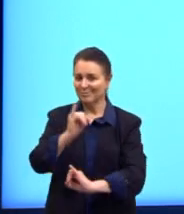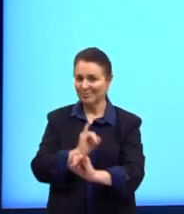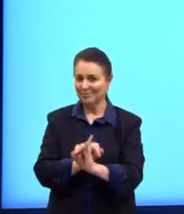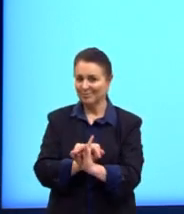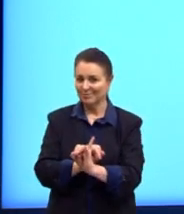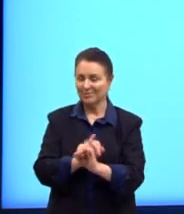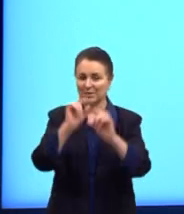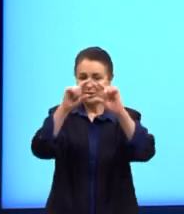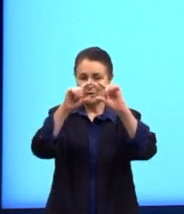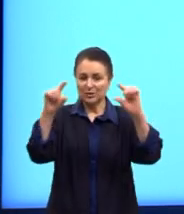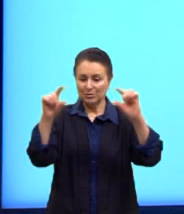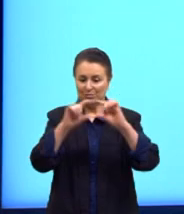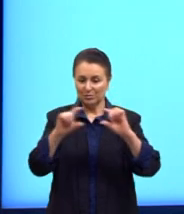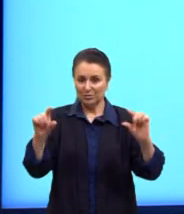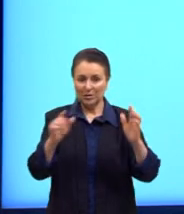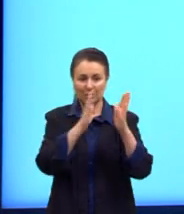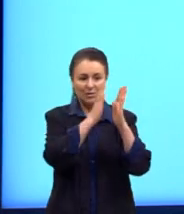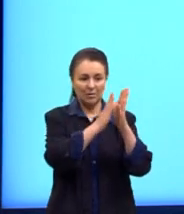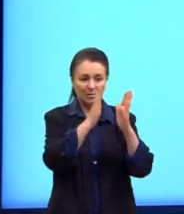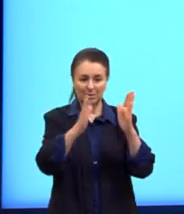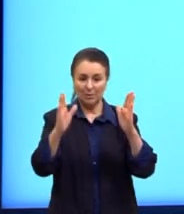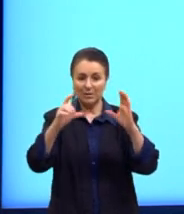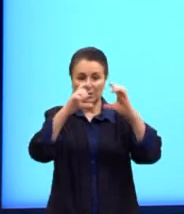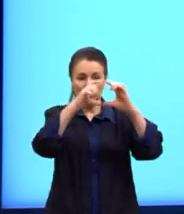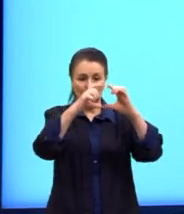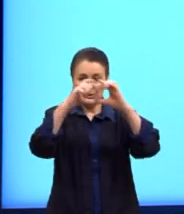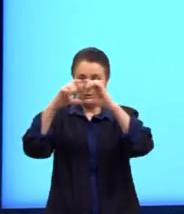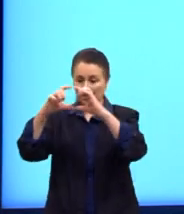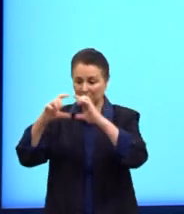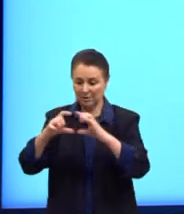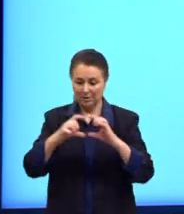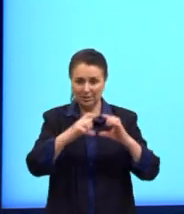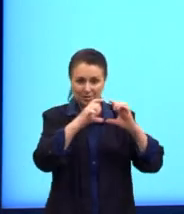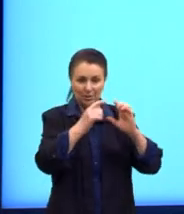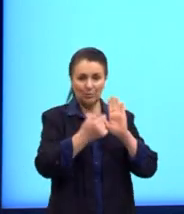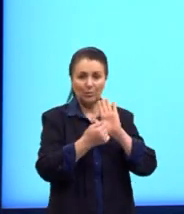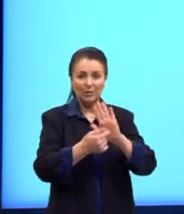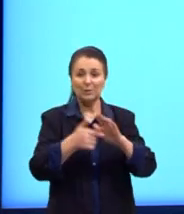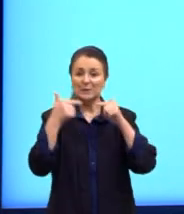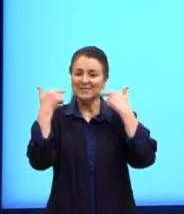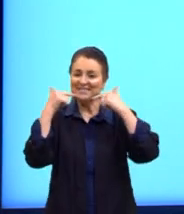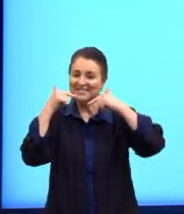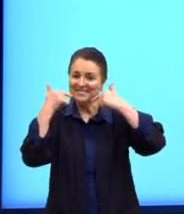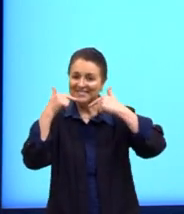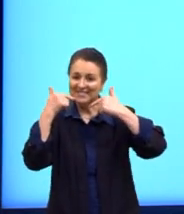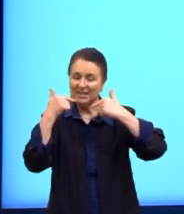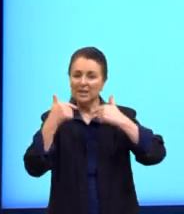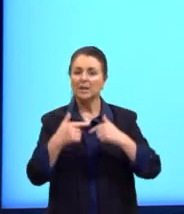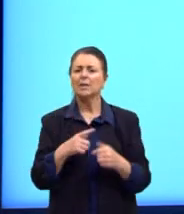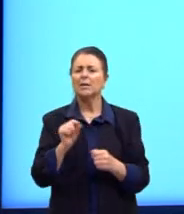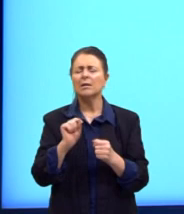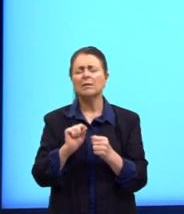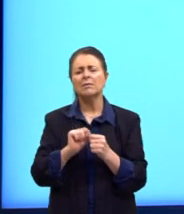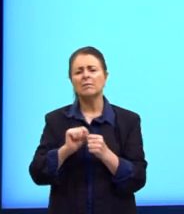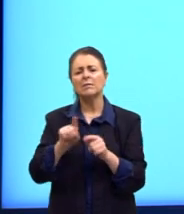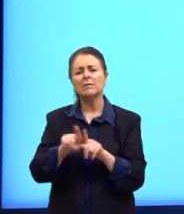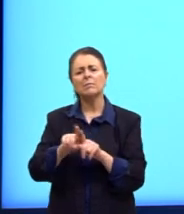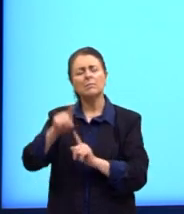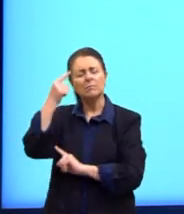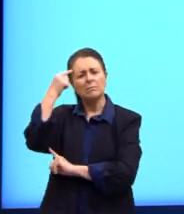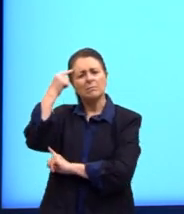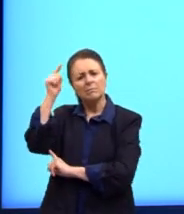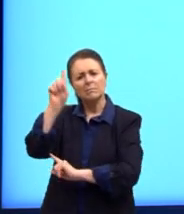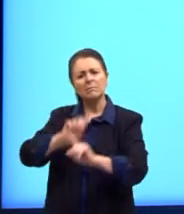tirinha sequência de quadrinhos trazendo aí esse humor e que vai nos fazer refletir sobre algo